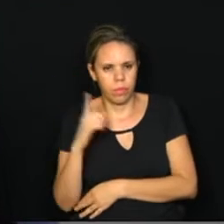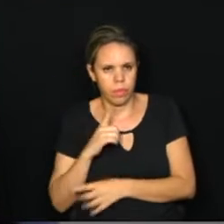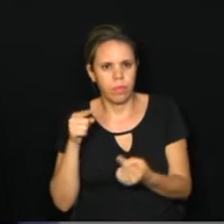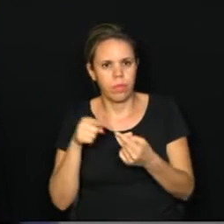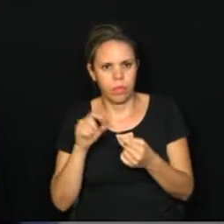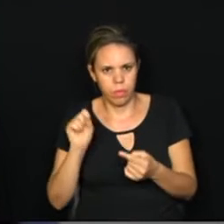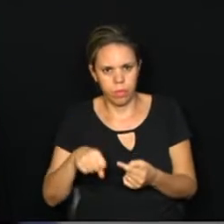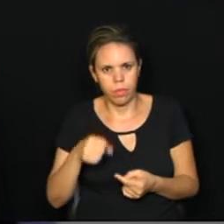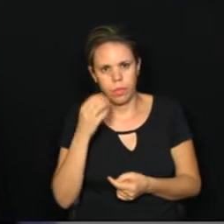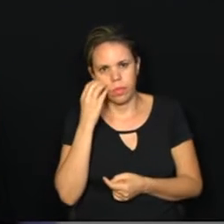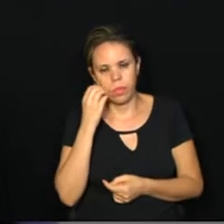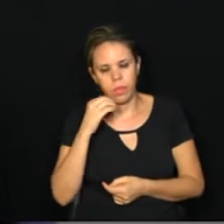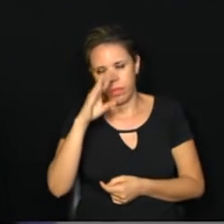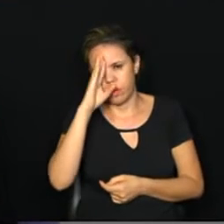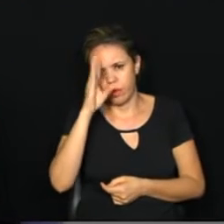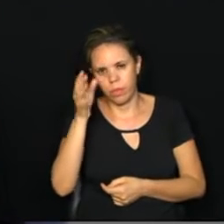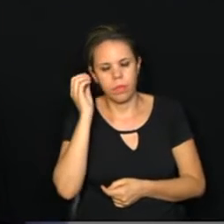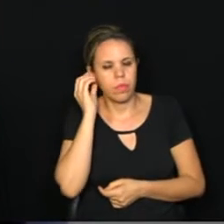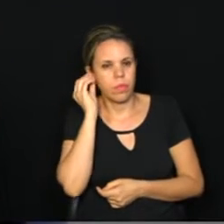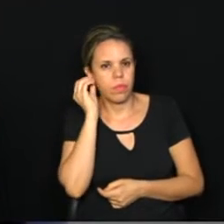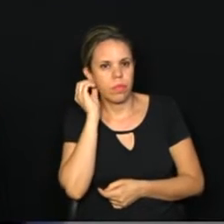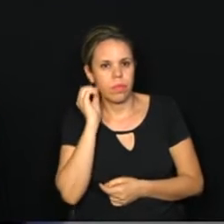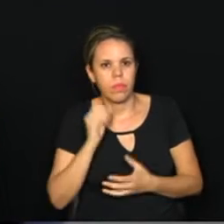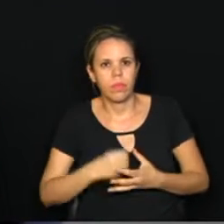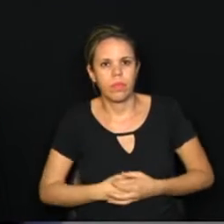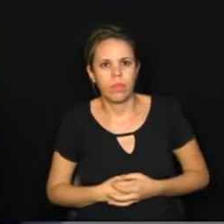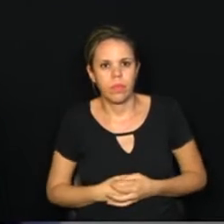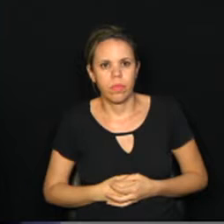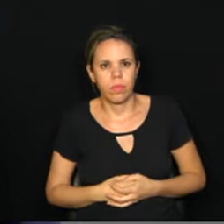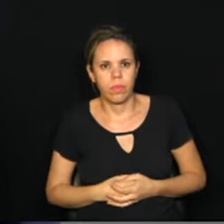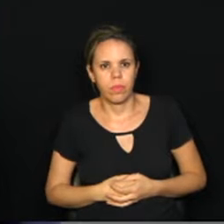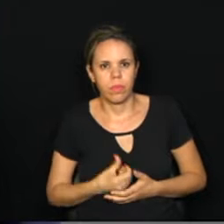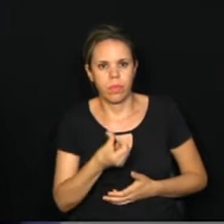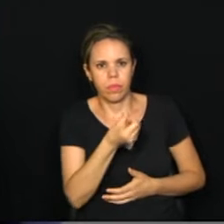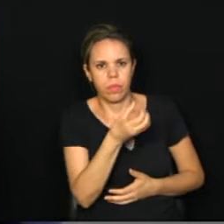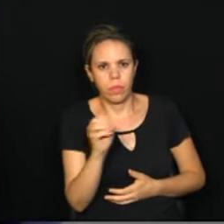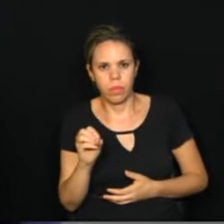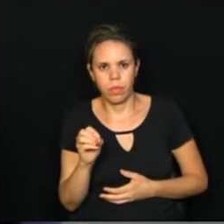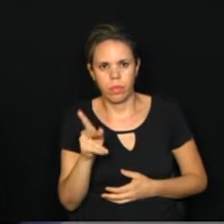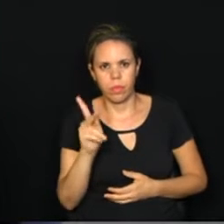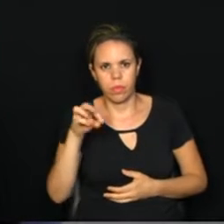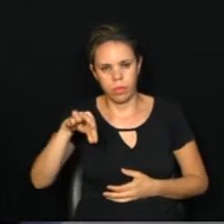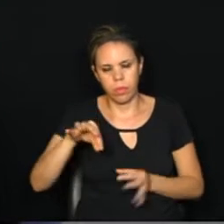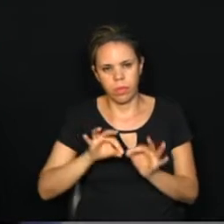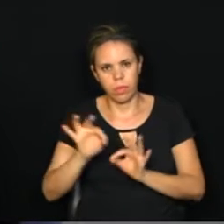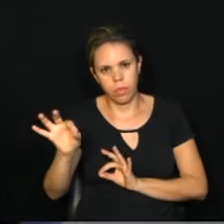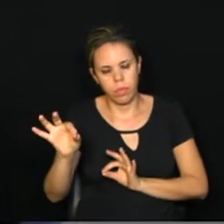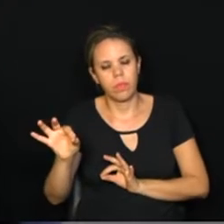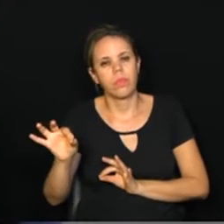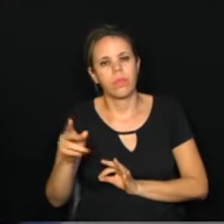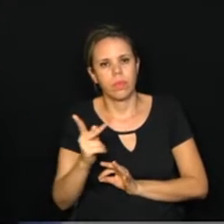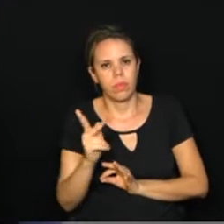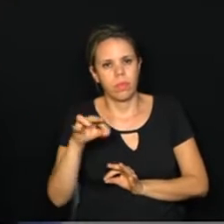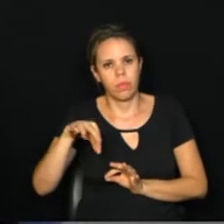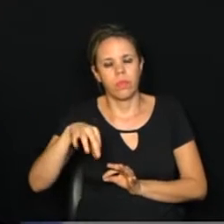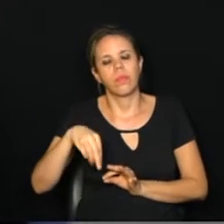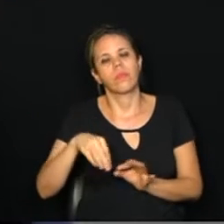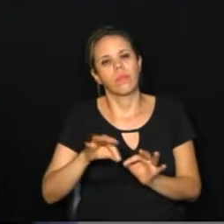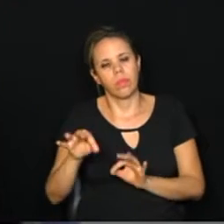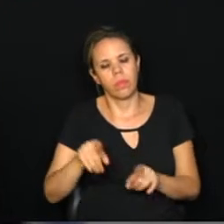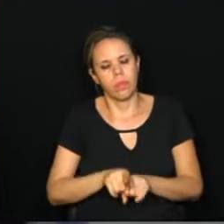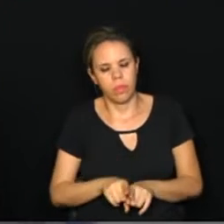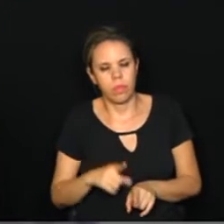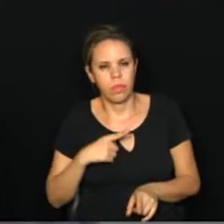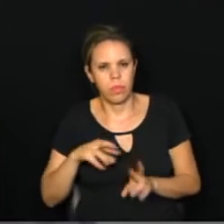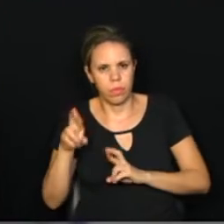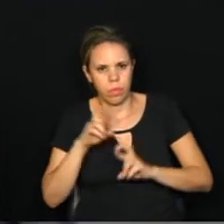com a nossa, principalmente um raio de 60 quilômetros que nós temos para a área de monitoramento.